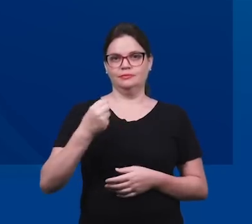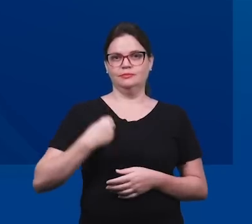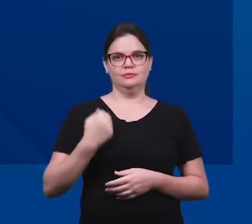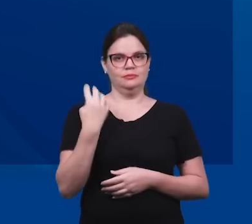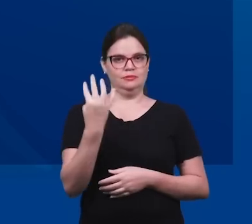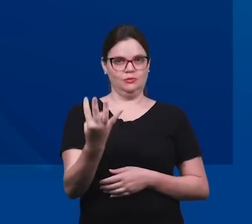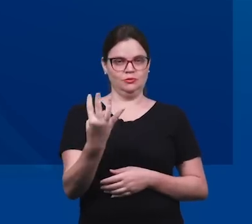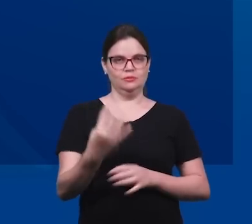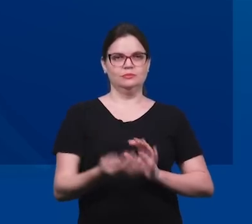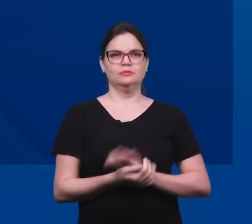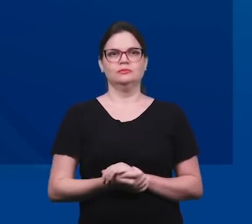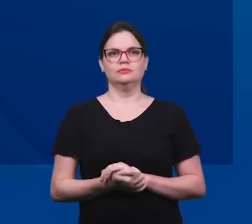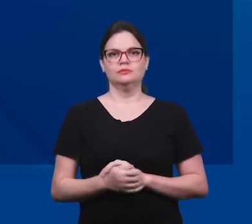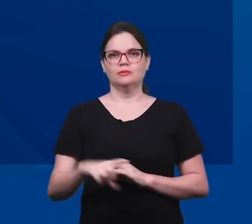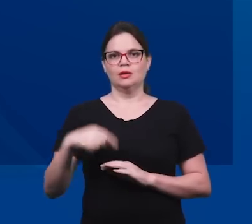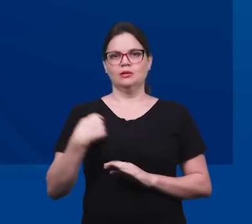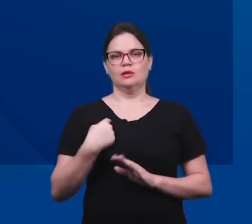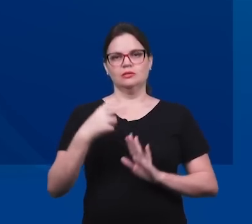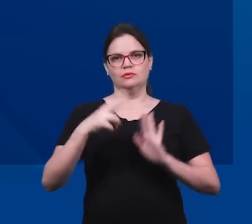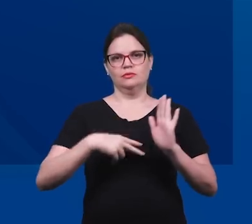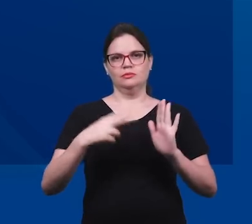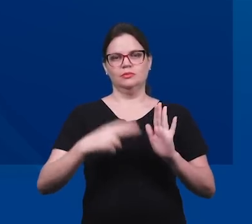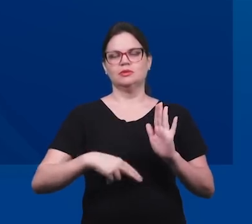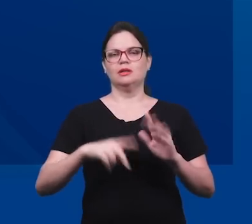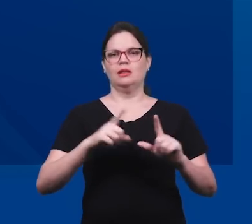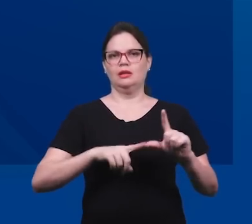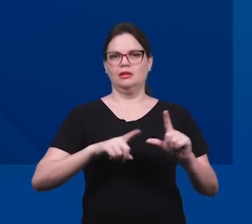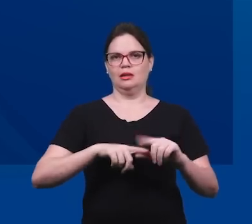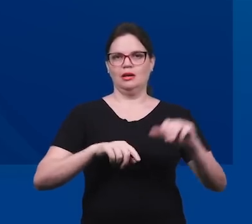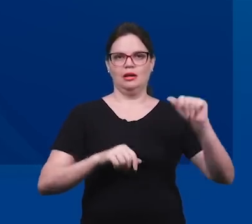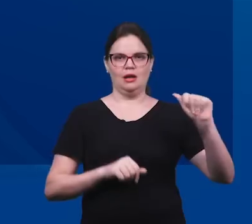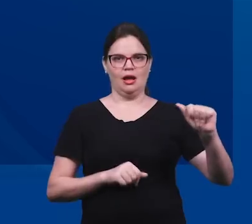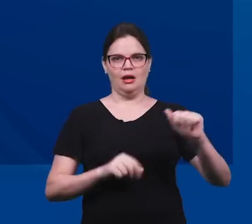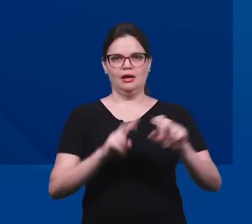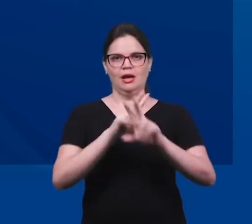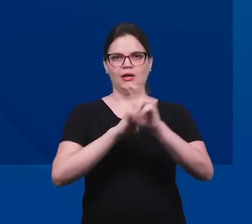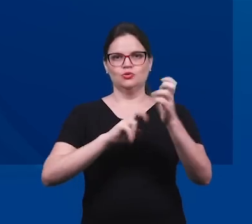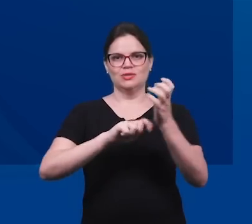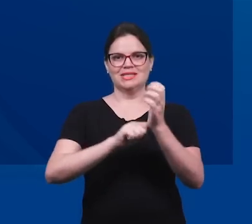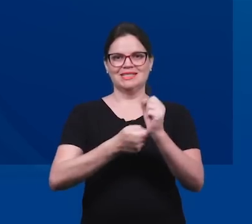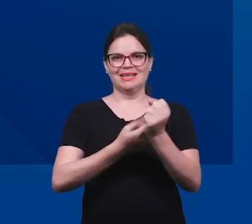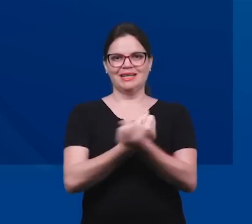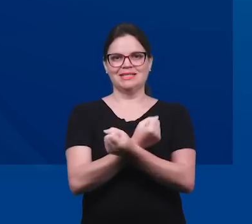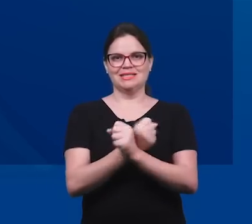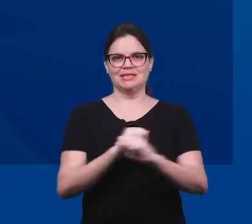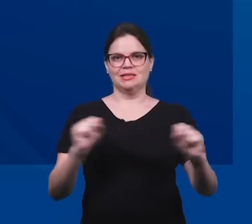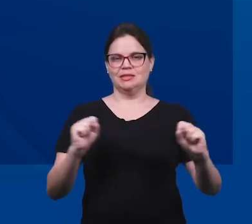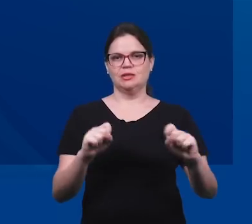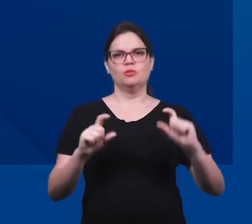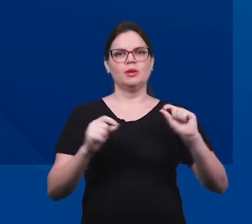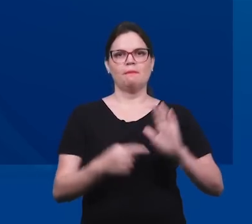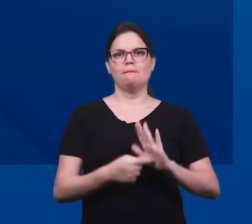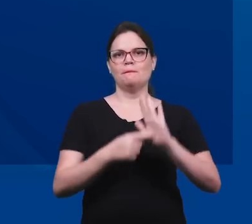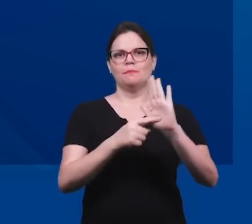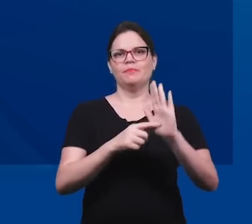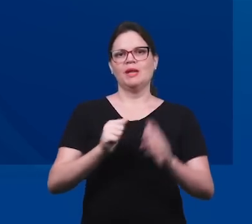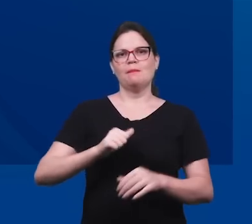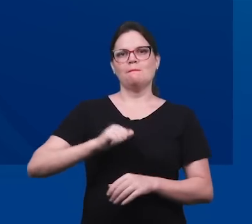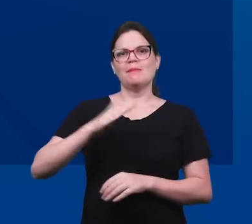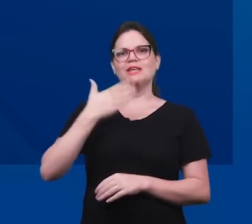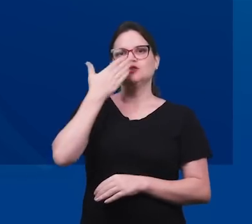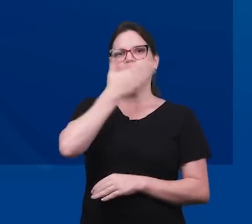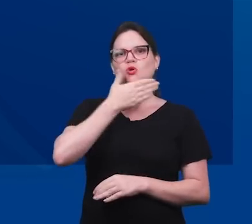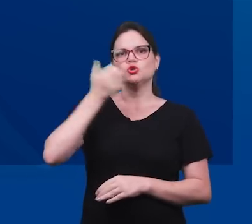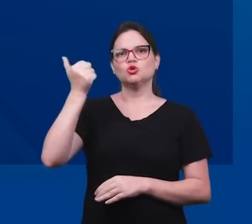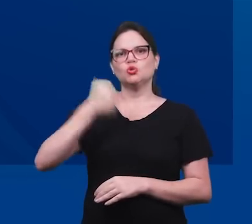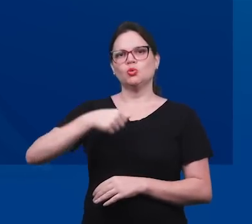Bíblica Dominical, nós vemos que na letra A, quando se fala do enigma de Sansão, que coisa há mais doce que o mel, aponta para